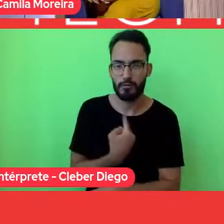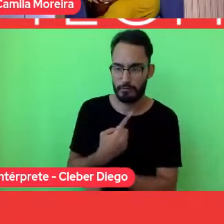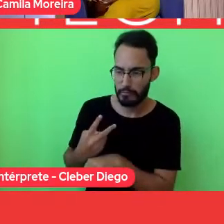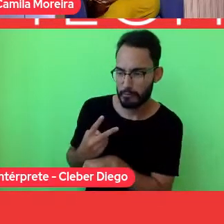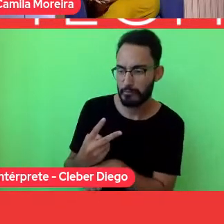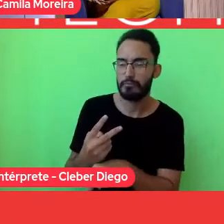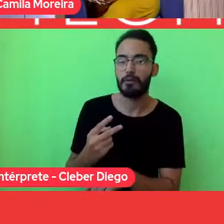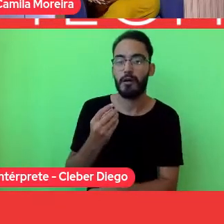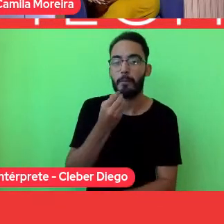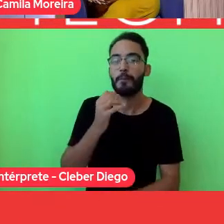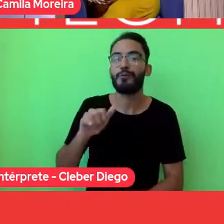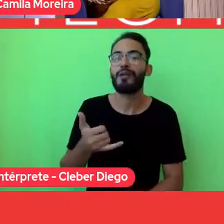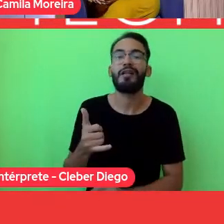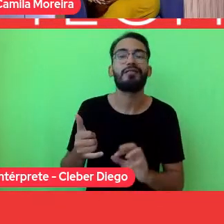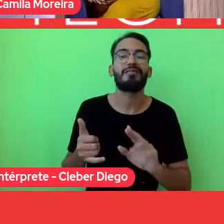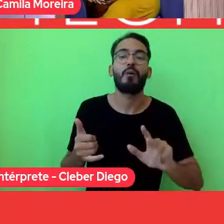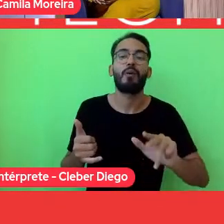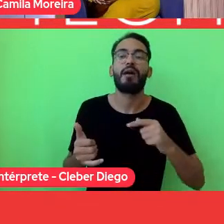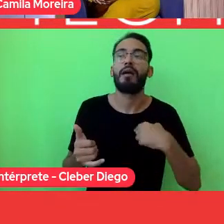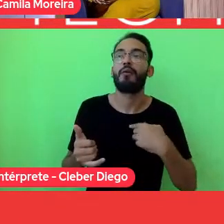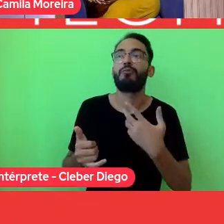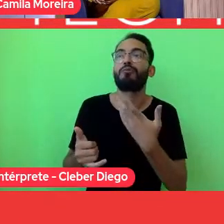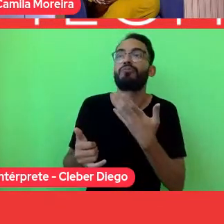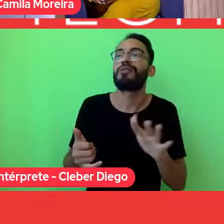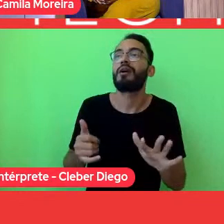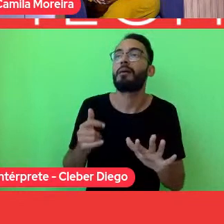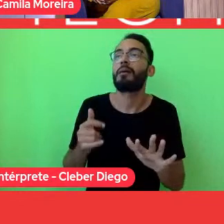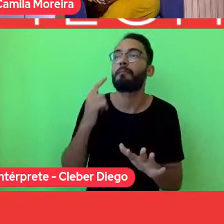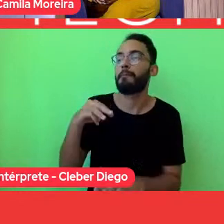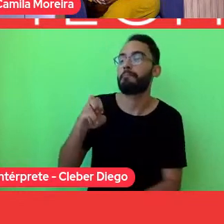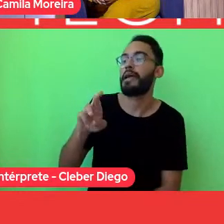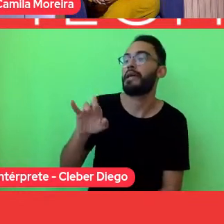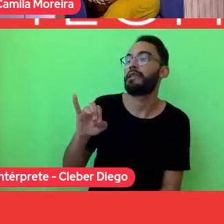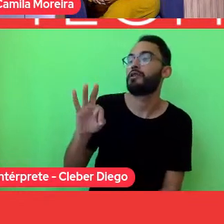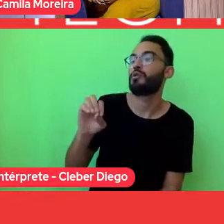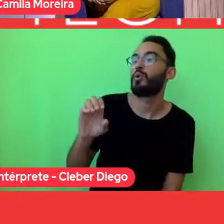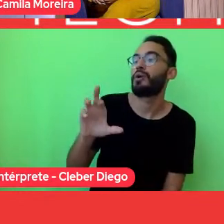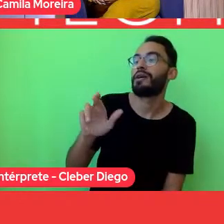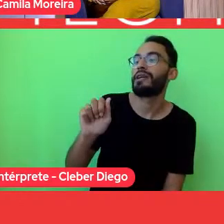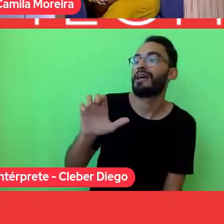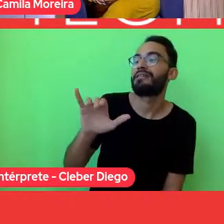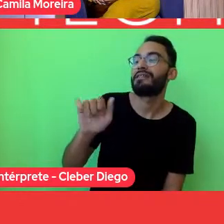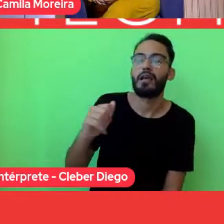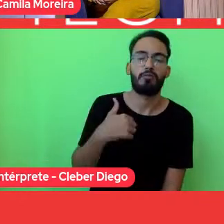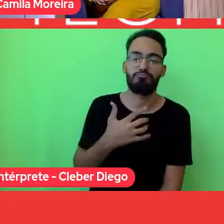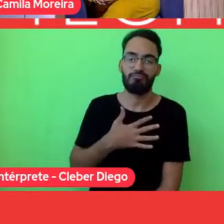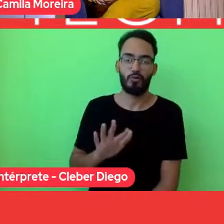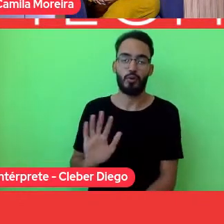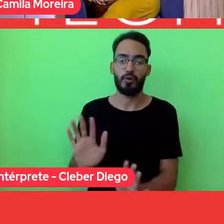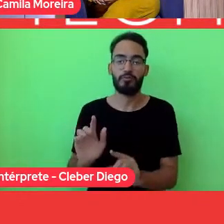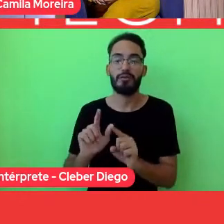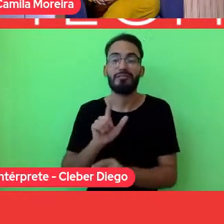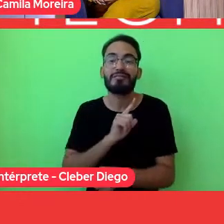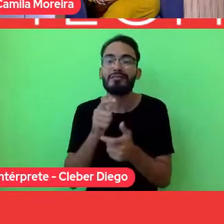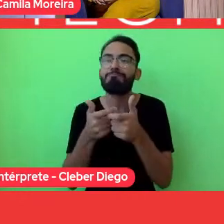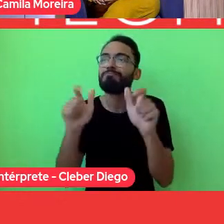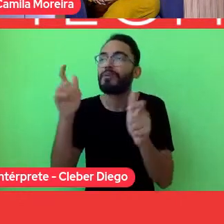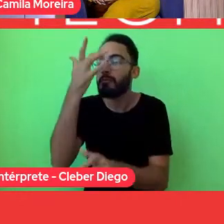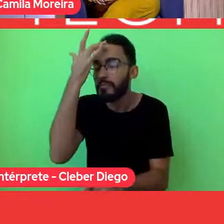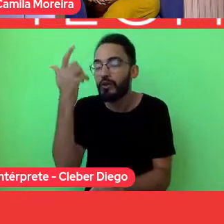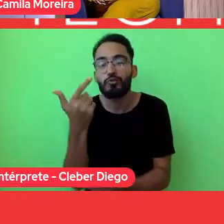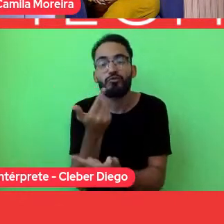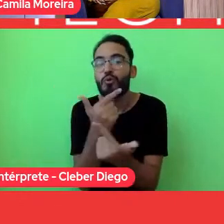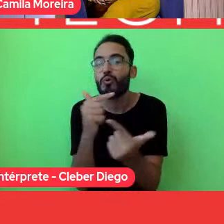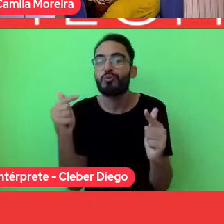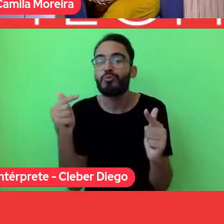de oportunidade. Eu não gosto muito do discurso de meritocracia, porque não é assim que funciona. Tem muita gente que não tem